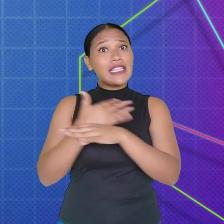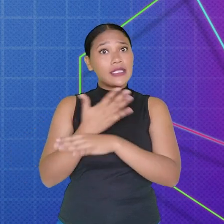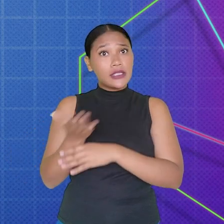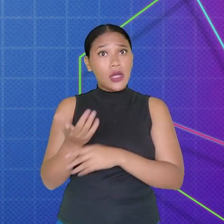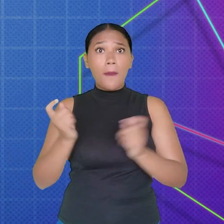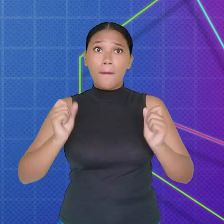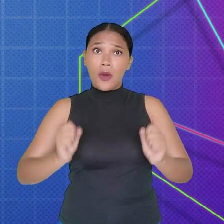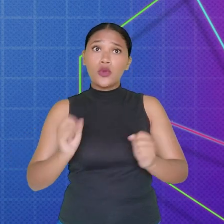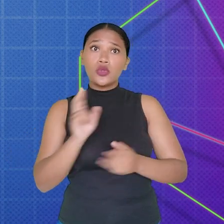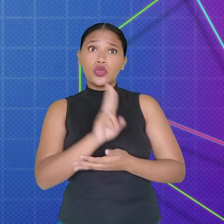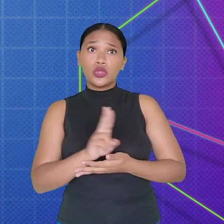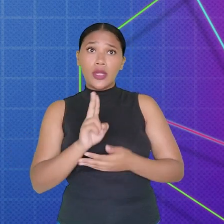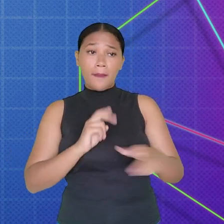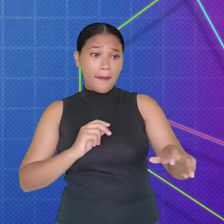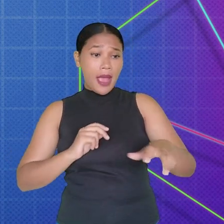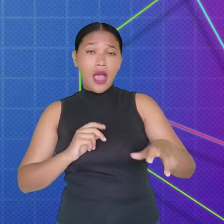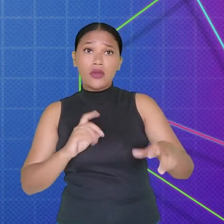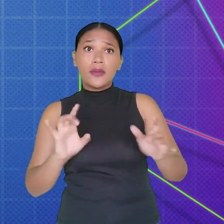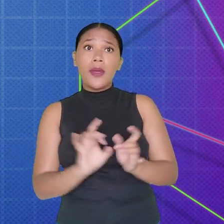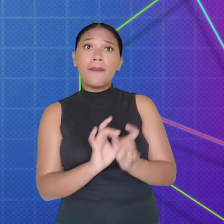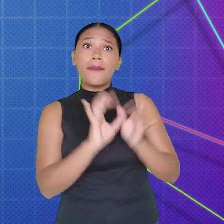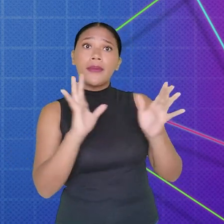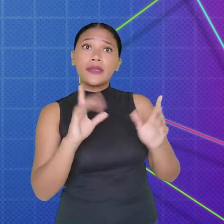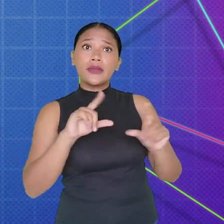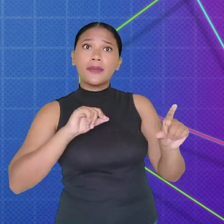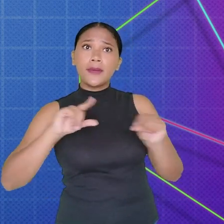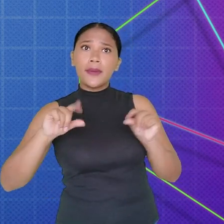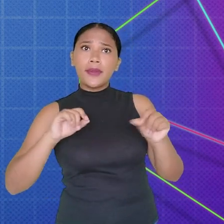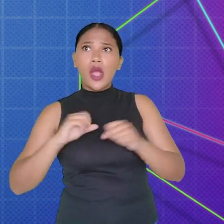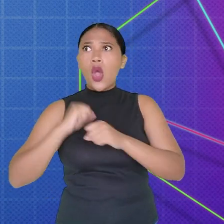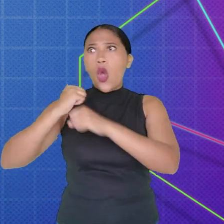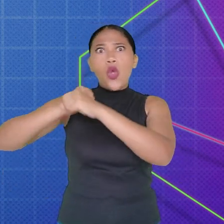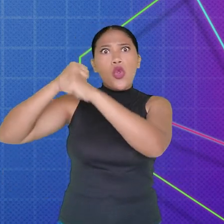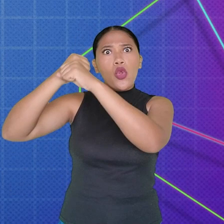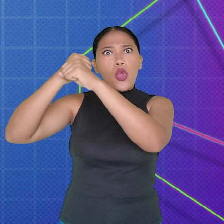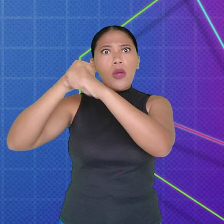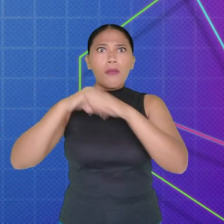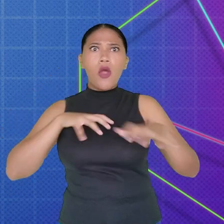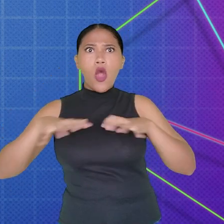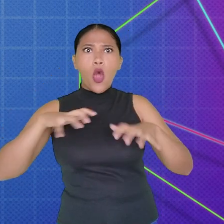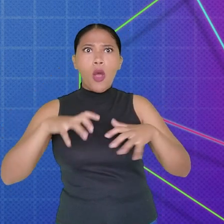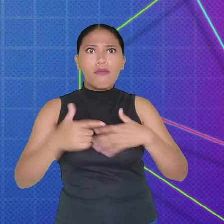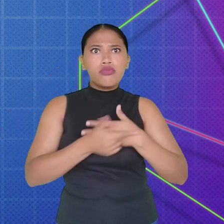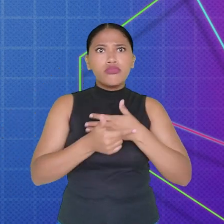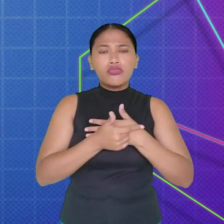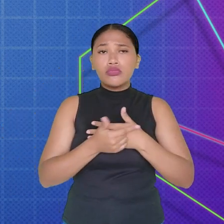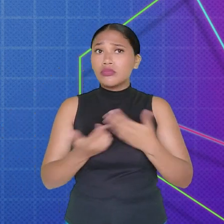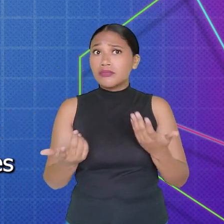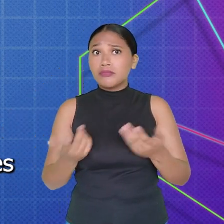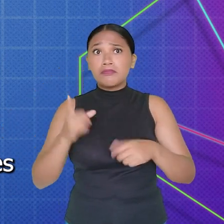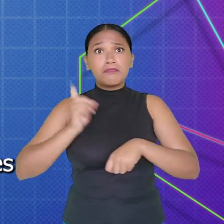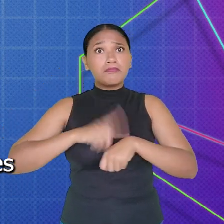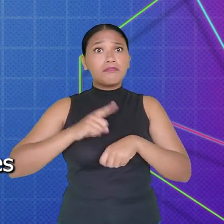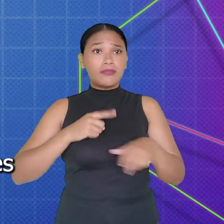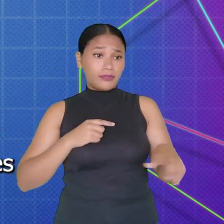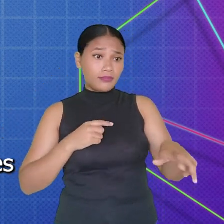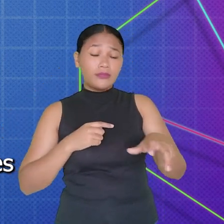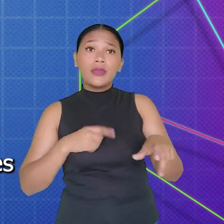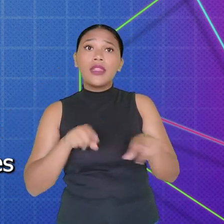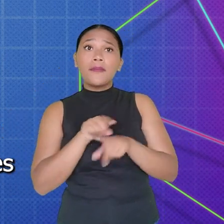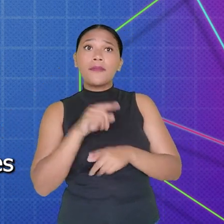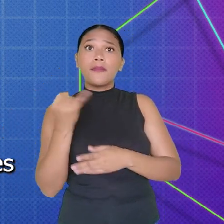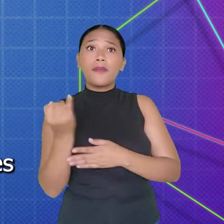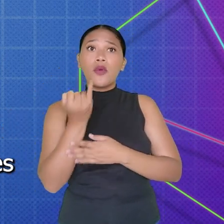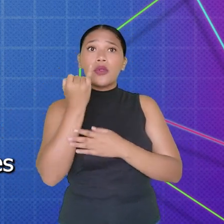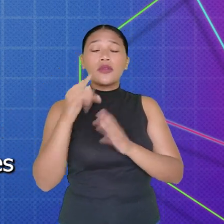cidade pode utilizar eventos de mouse para permitir a seleção de construções e movimentação de personagens. Os eventos de mouse também